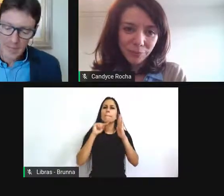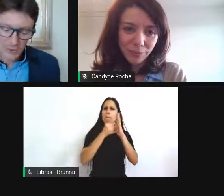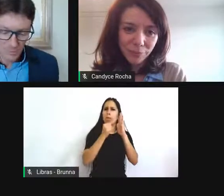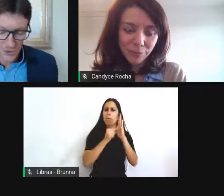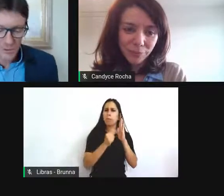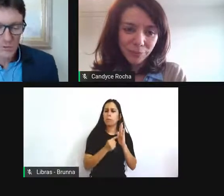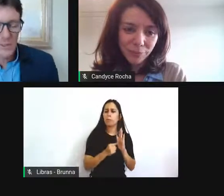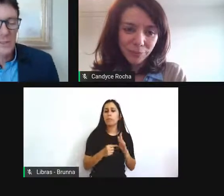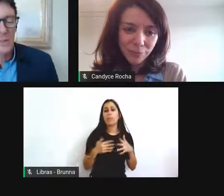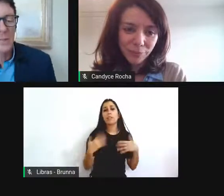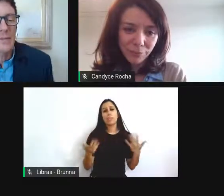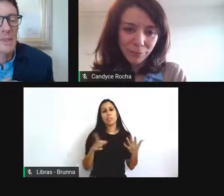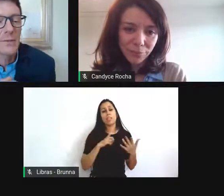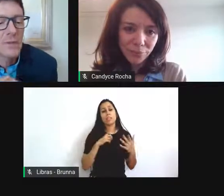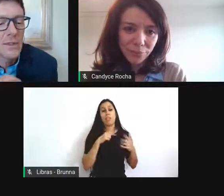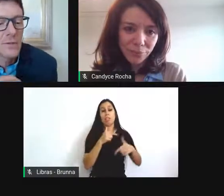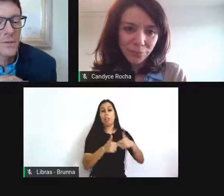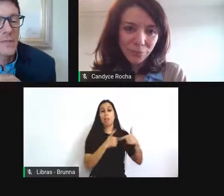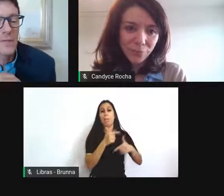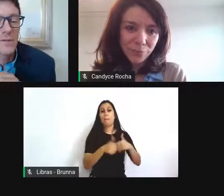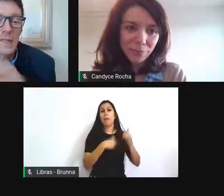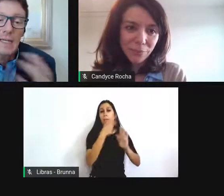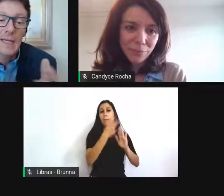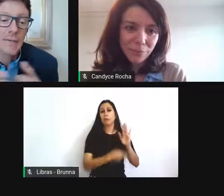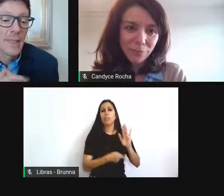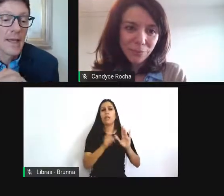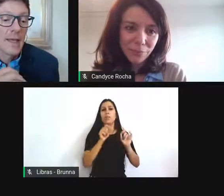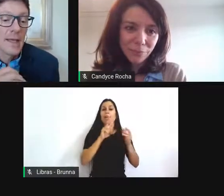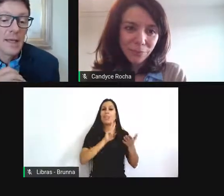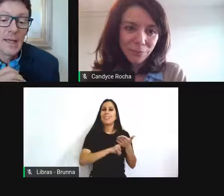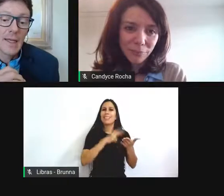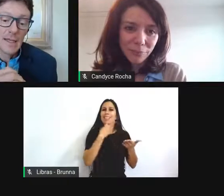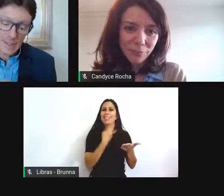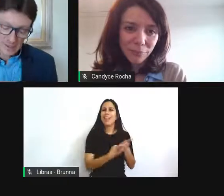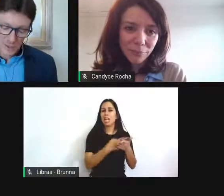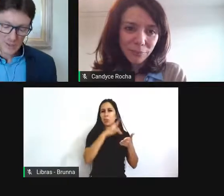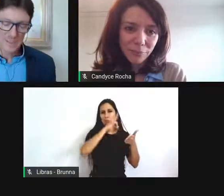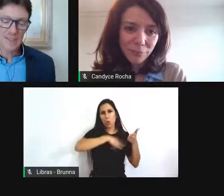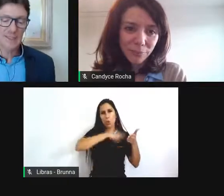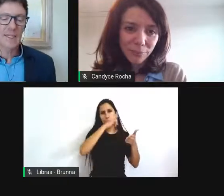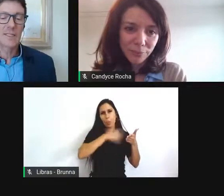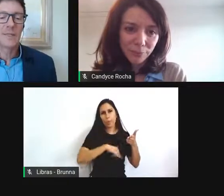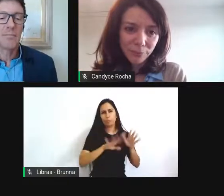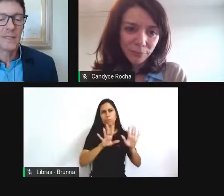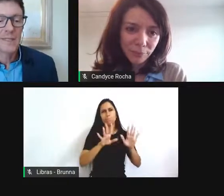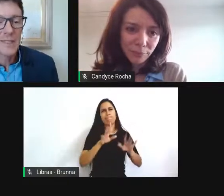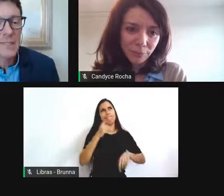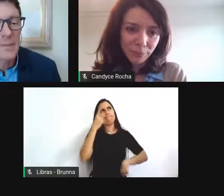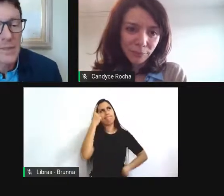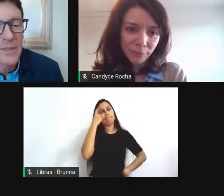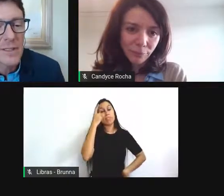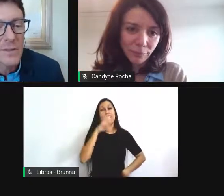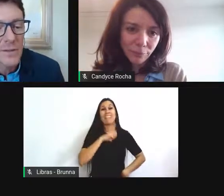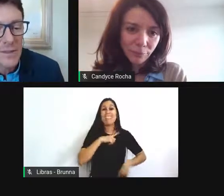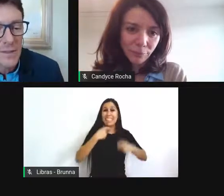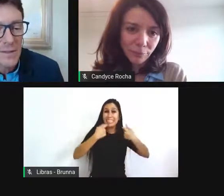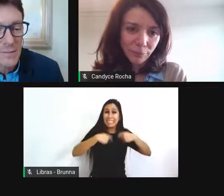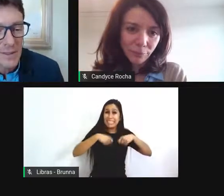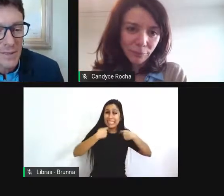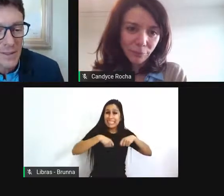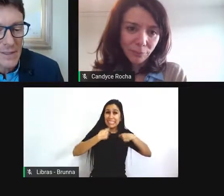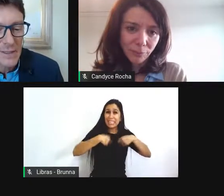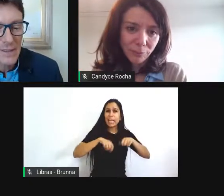desenvolvendo uma parte do projeto Ulisses, que é para traduzir documentos. Falei, cara, existe necessidade de pesquisa para fazer o que